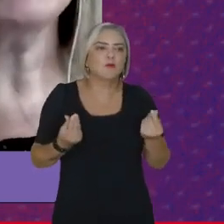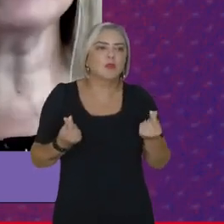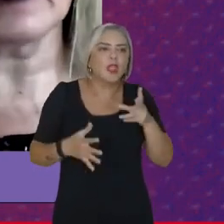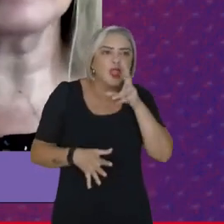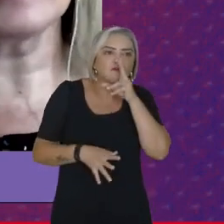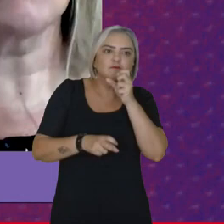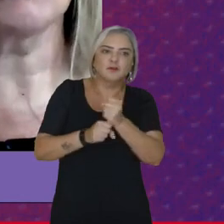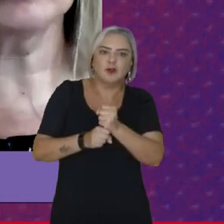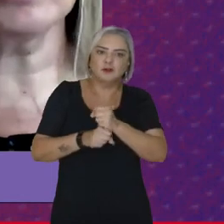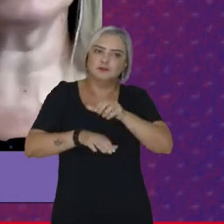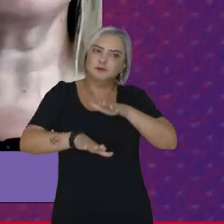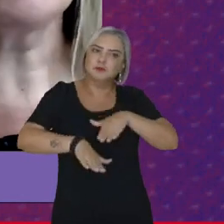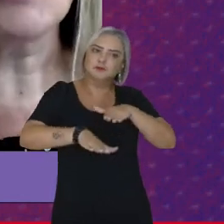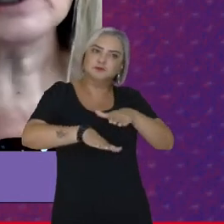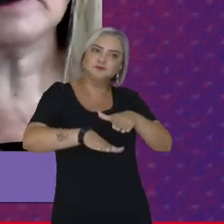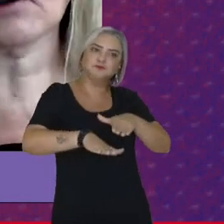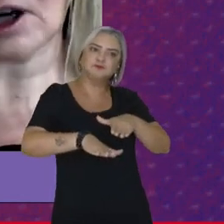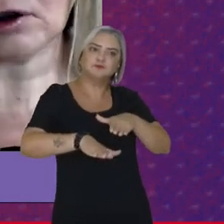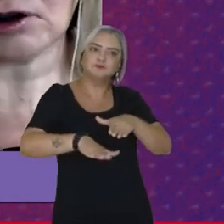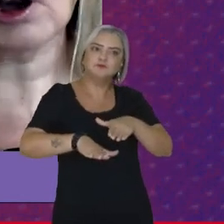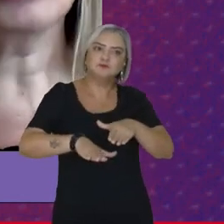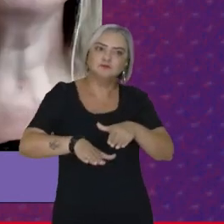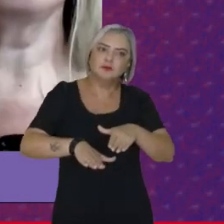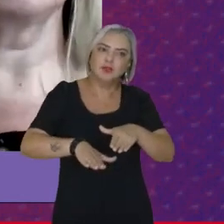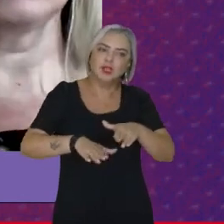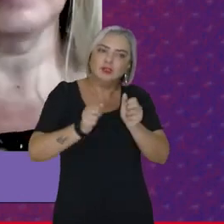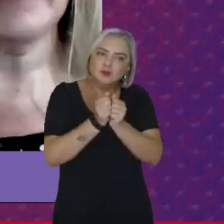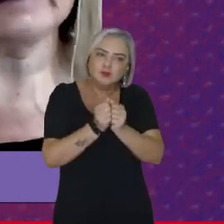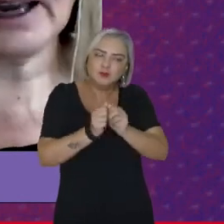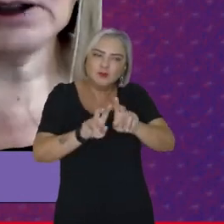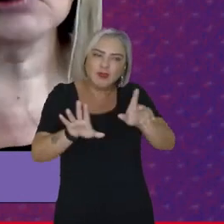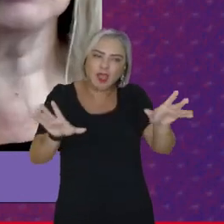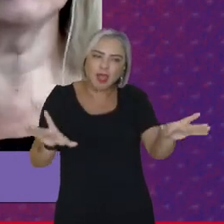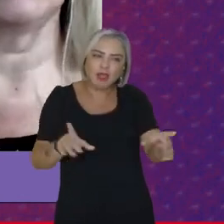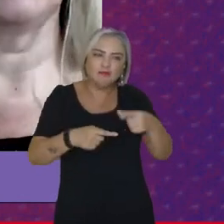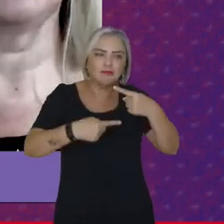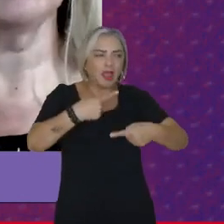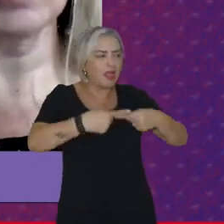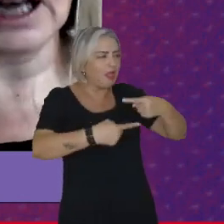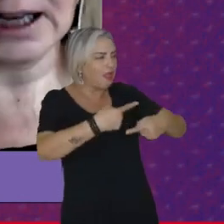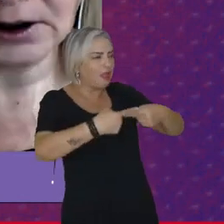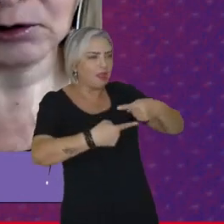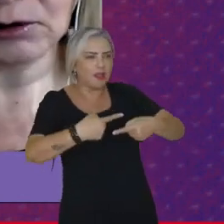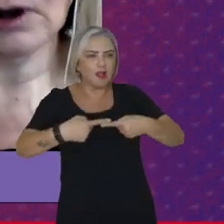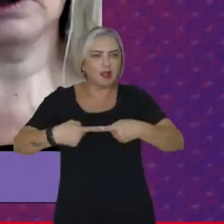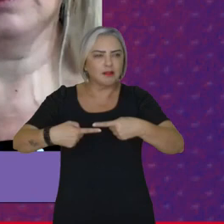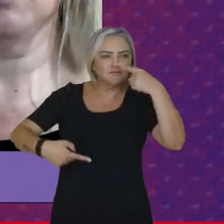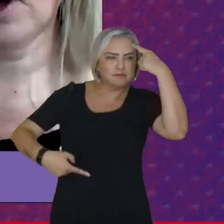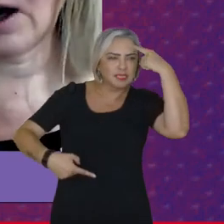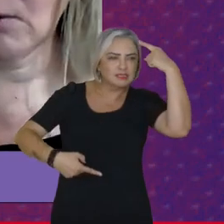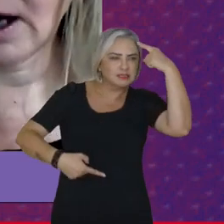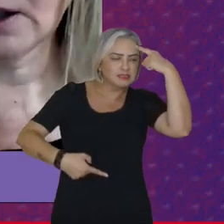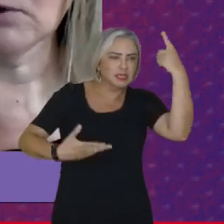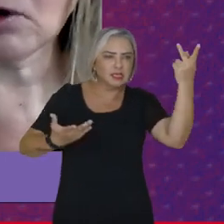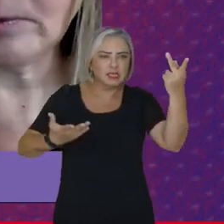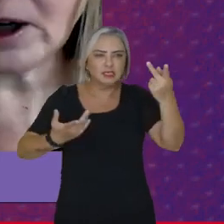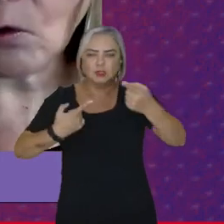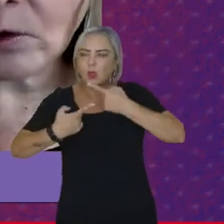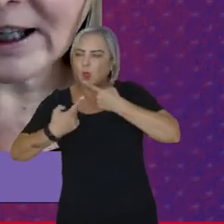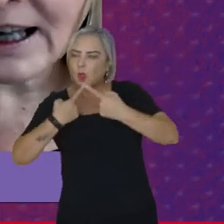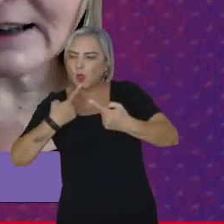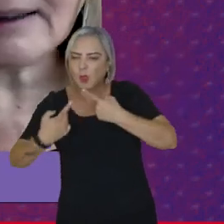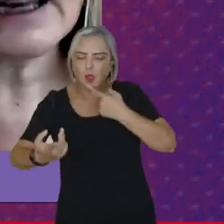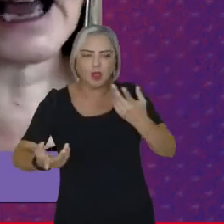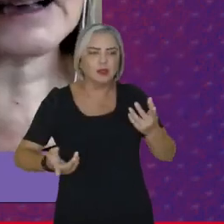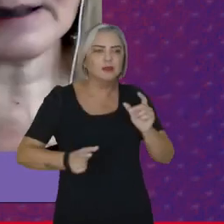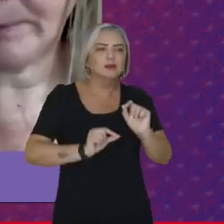forte a movimentação quando você tem muita gente debatendo, formulando, dialogando